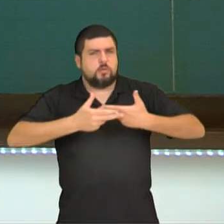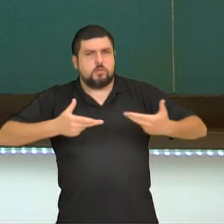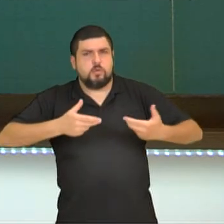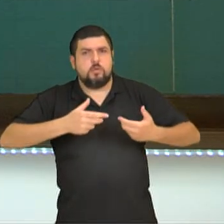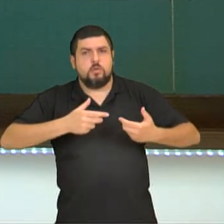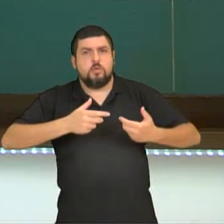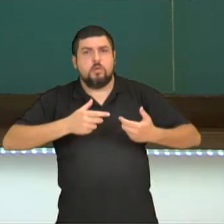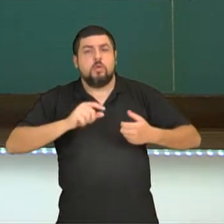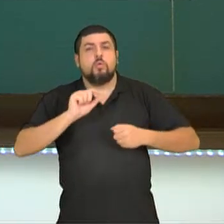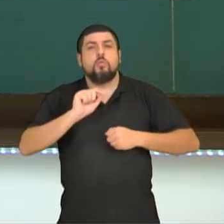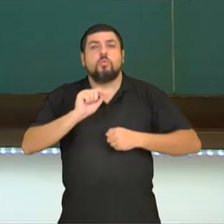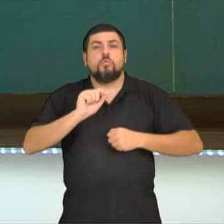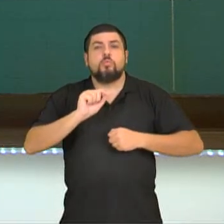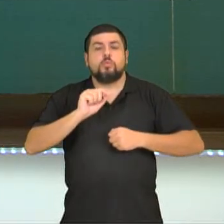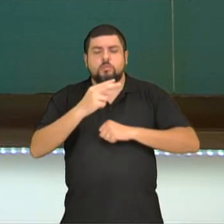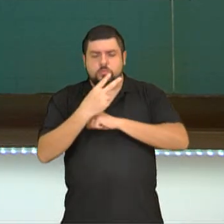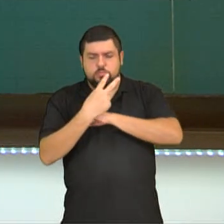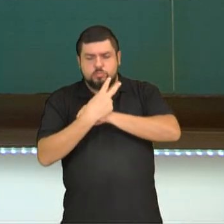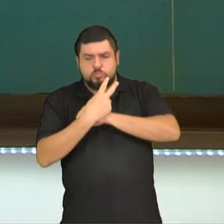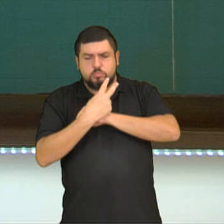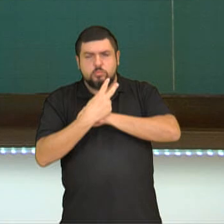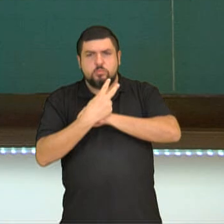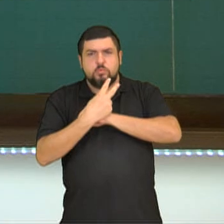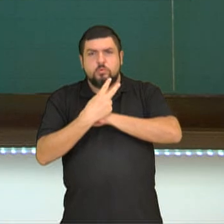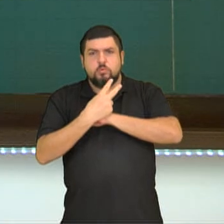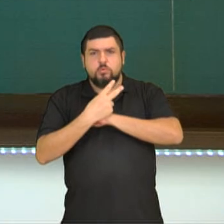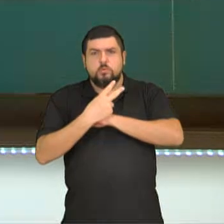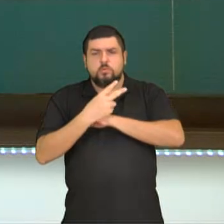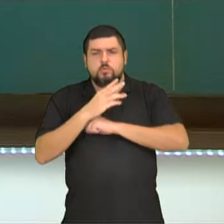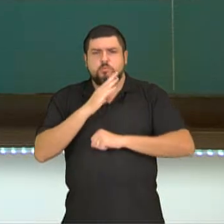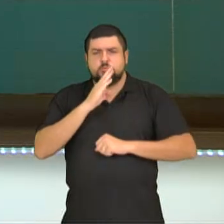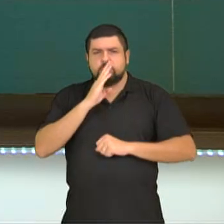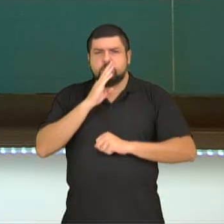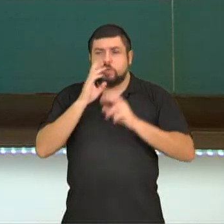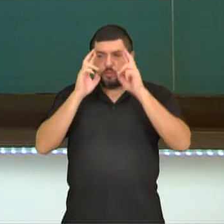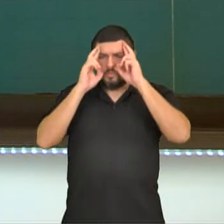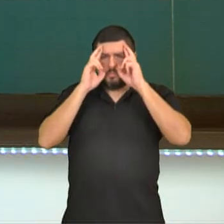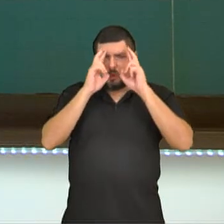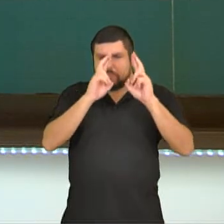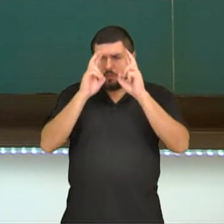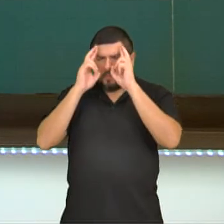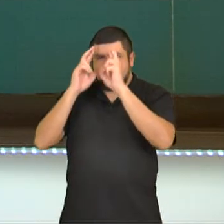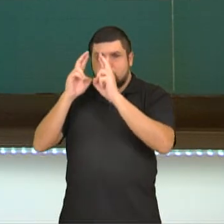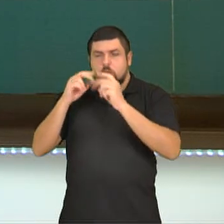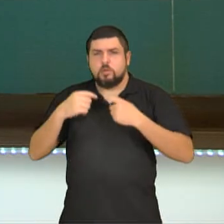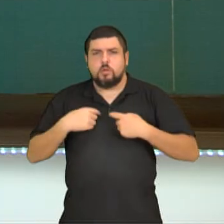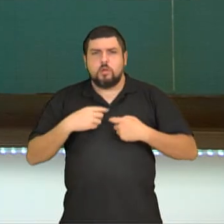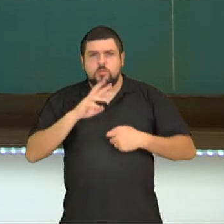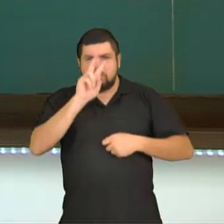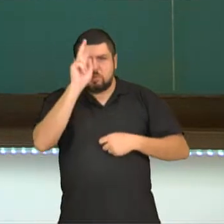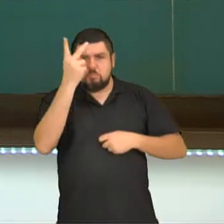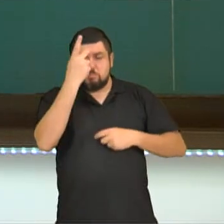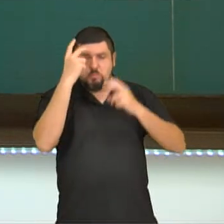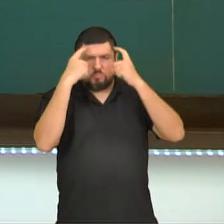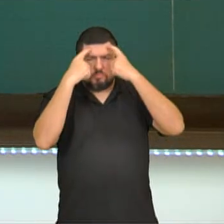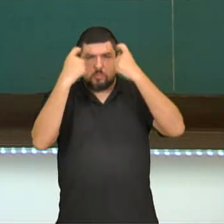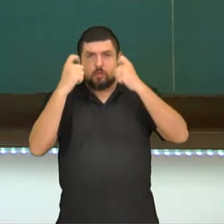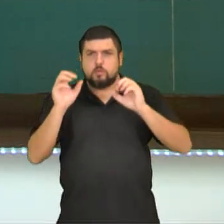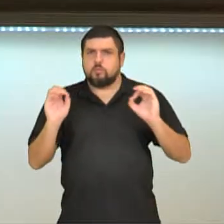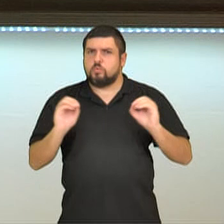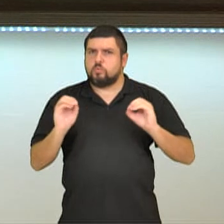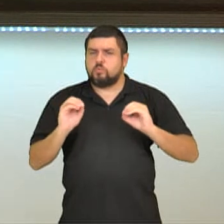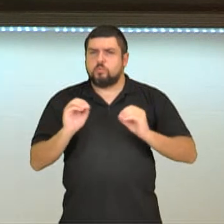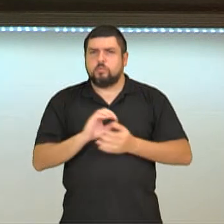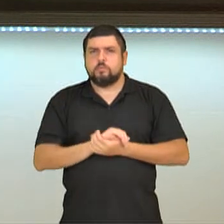praticar com segurança e não se utilizar nunca para agressão. E como a gente disse, luta não é sinônimo de agressão e violência. E